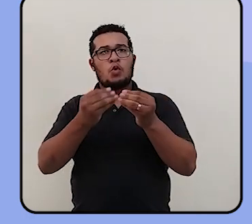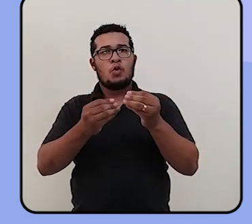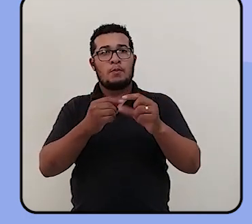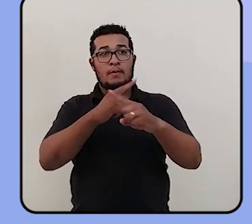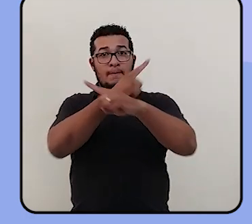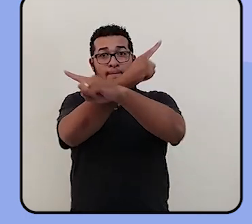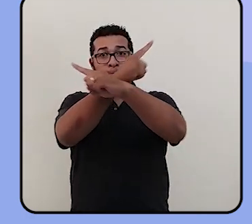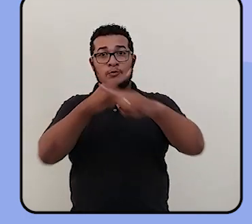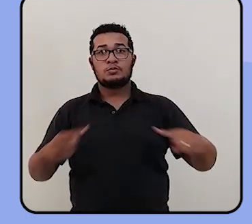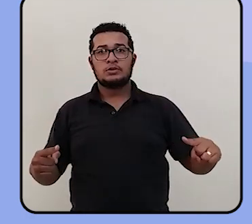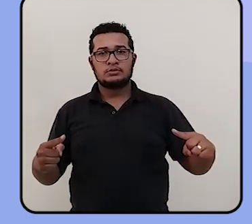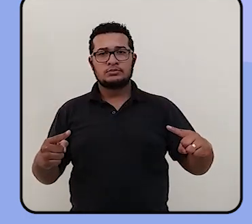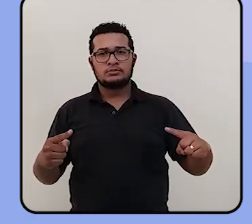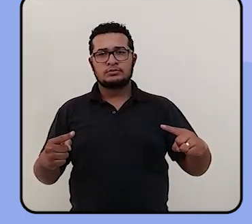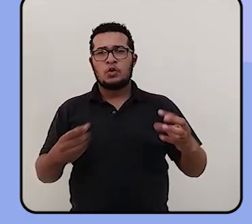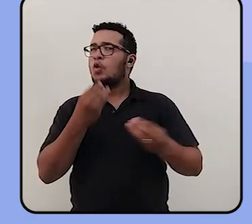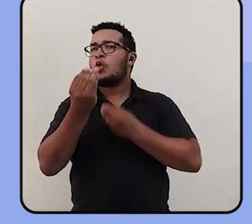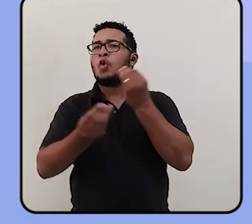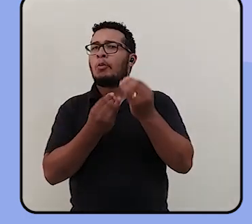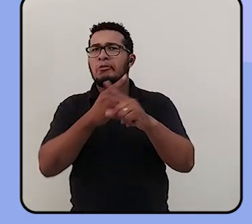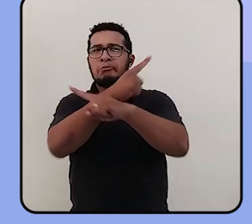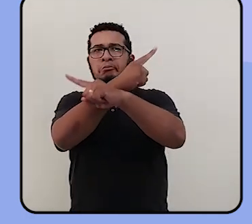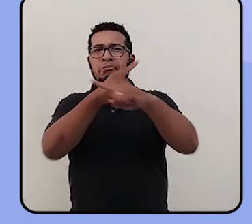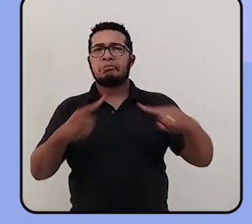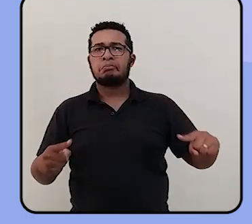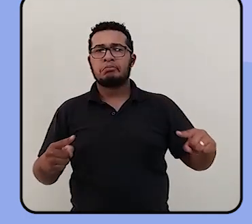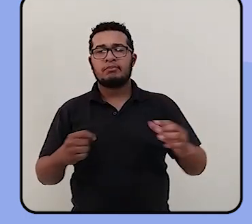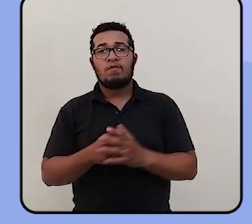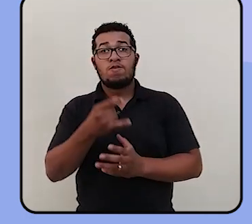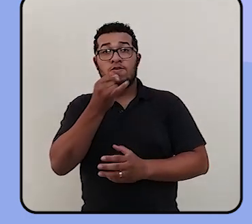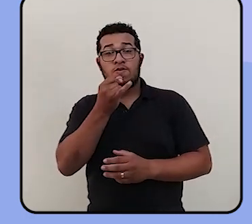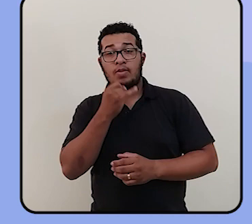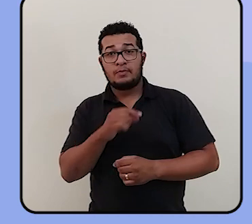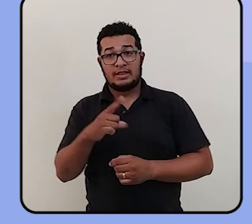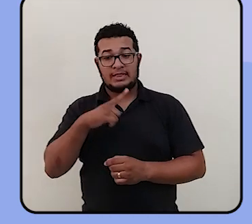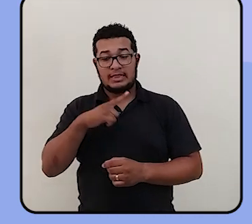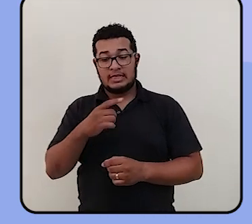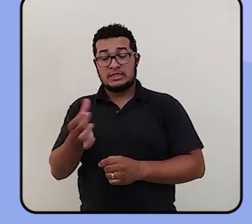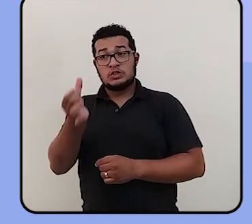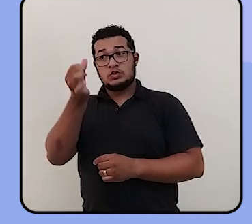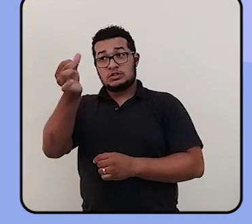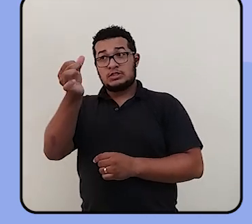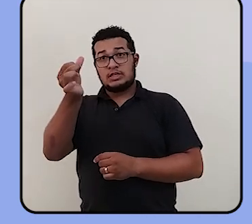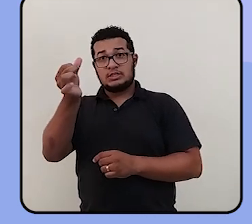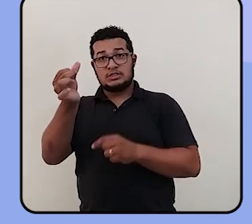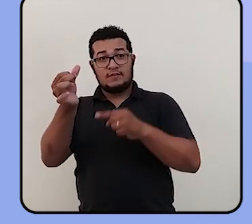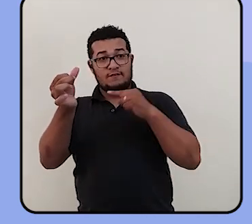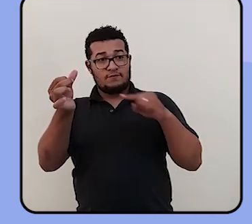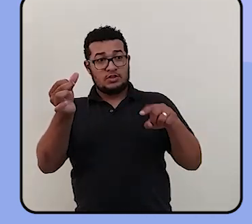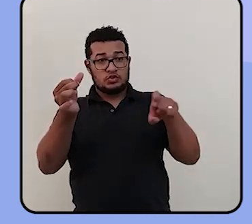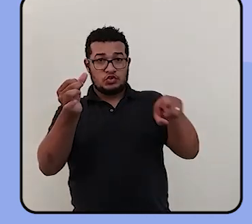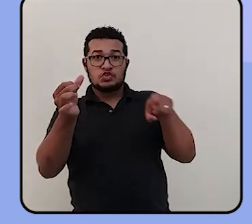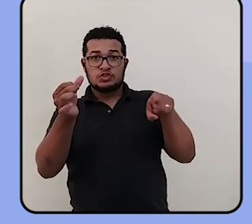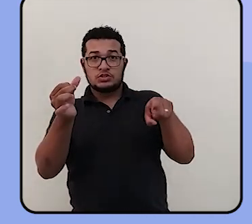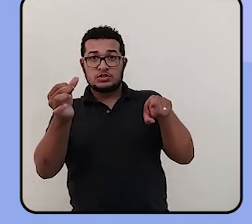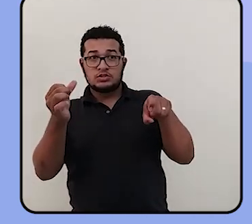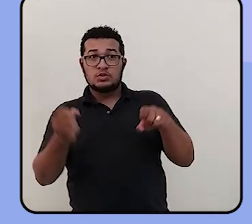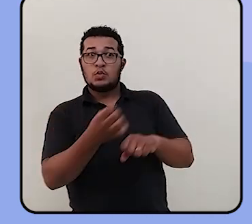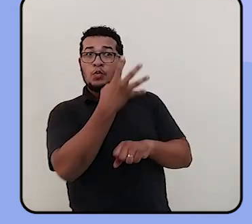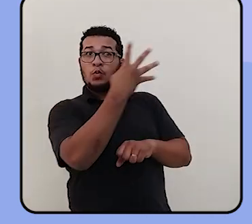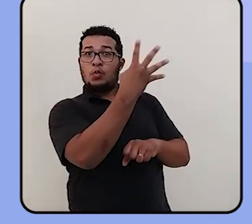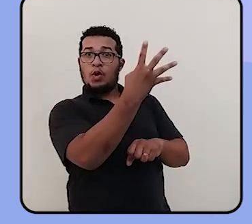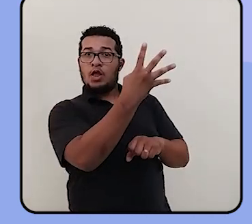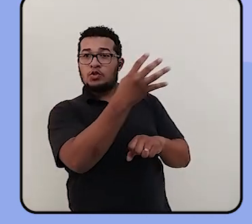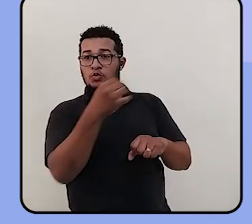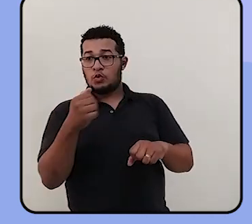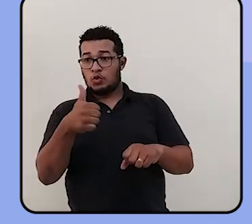forma cruzada. Como é que vai funcionar isso daqui? Você vai multiplicar o 6 vezes o x e o 4 vezes